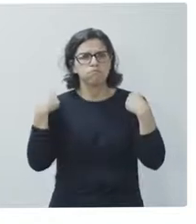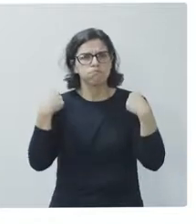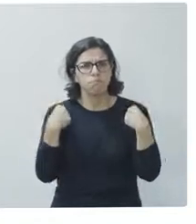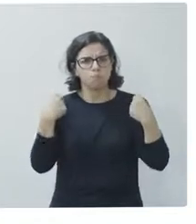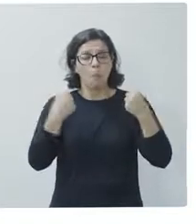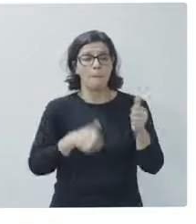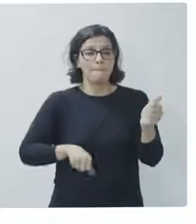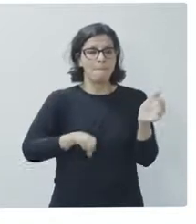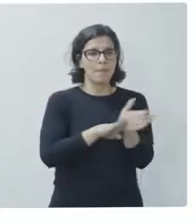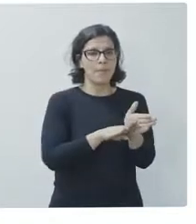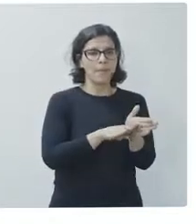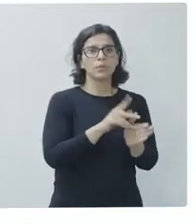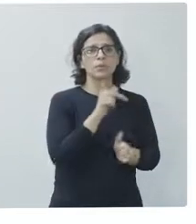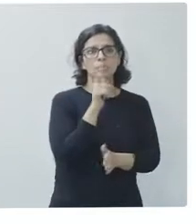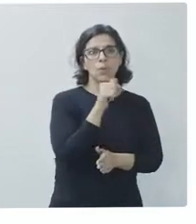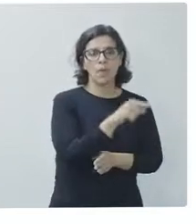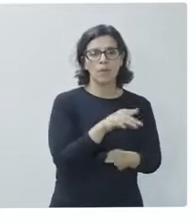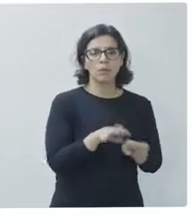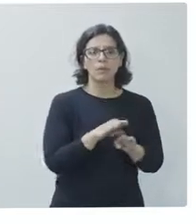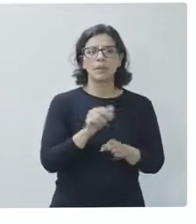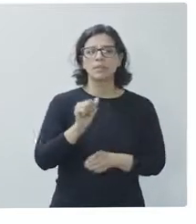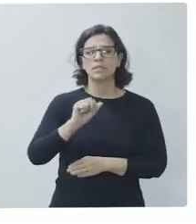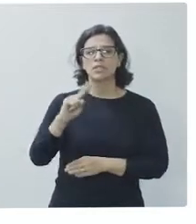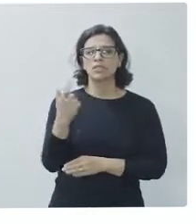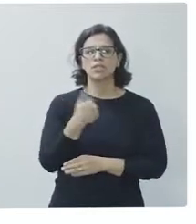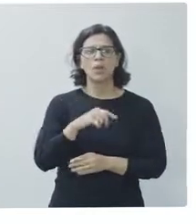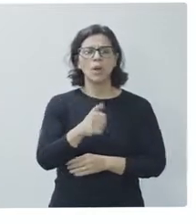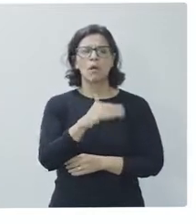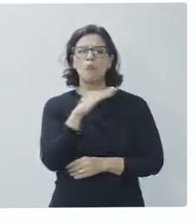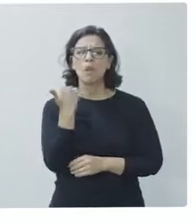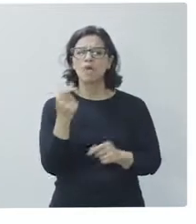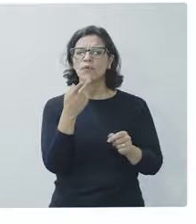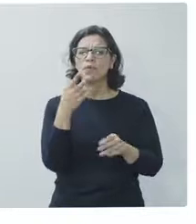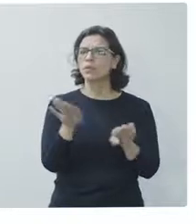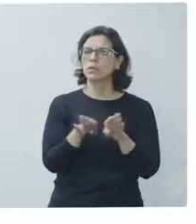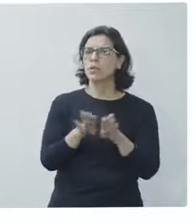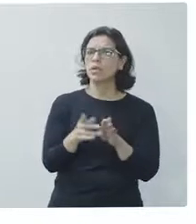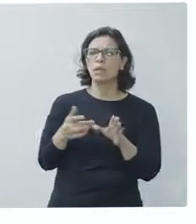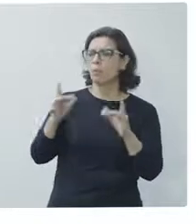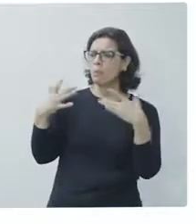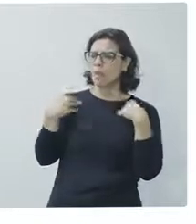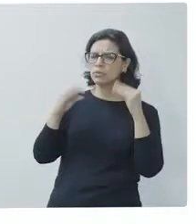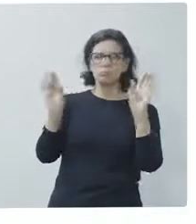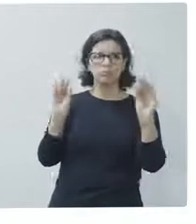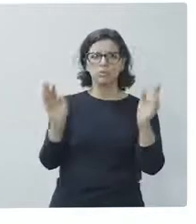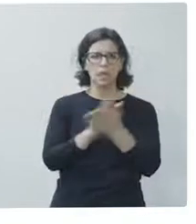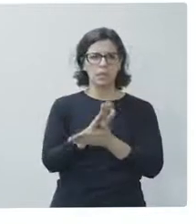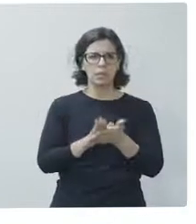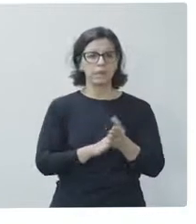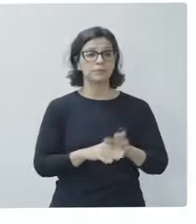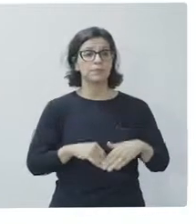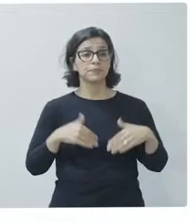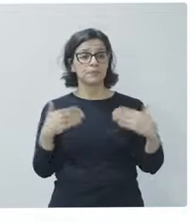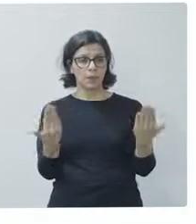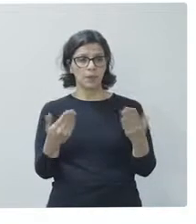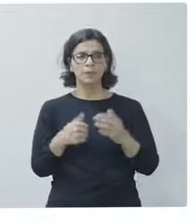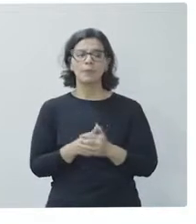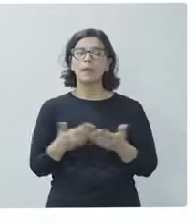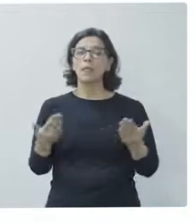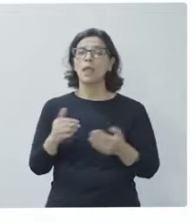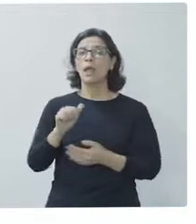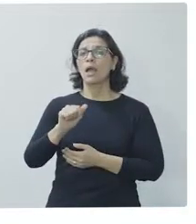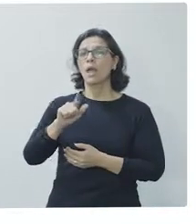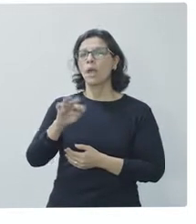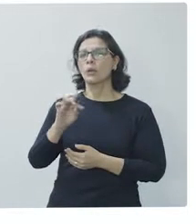a fonte, mas Acha, em agonia mortal, lhes pediu que não a tocasse. Então,